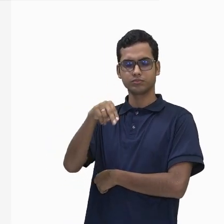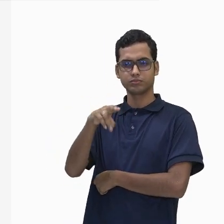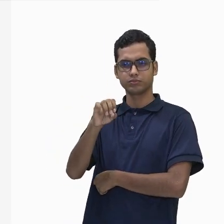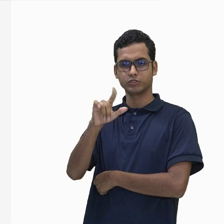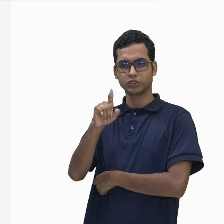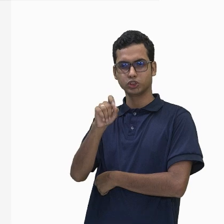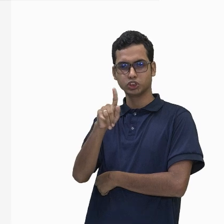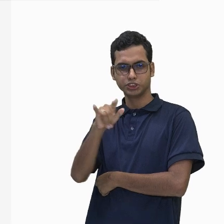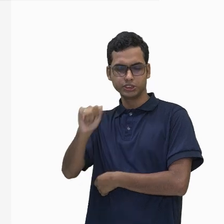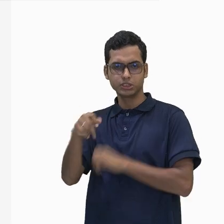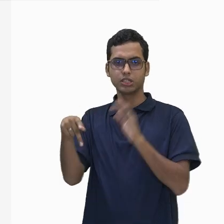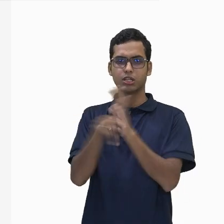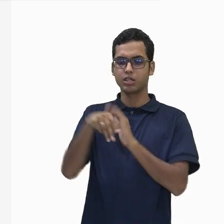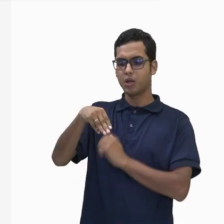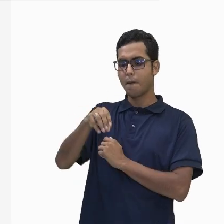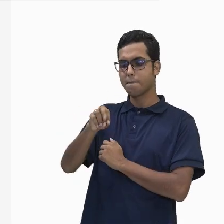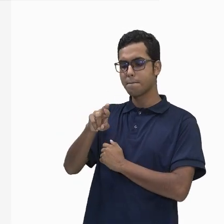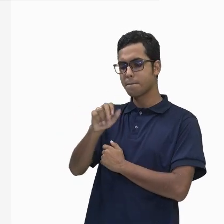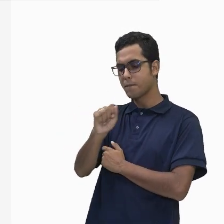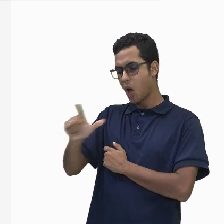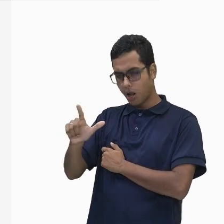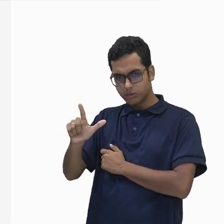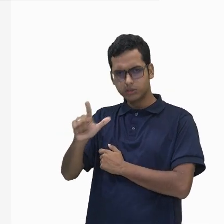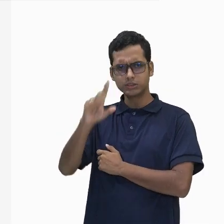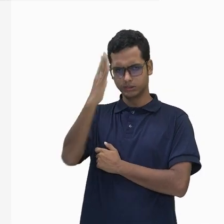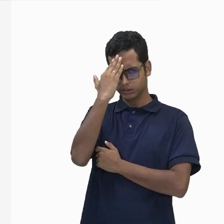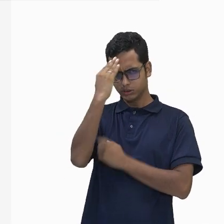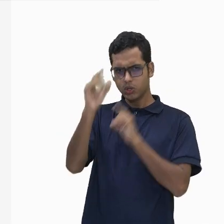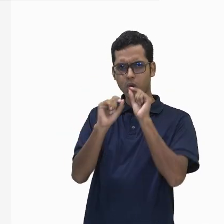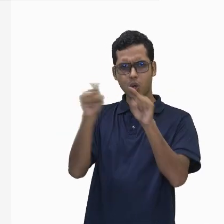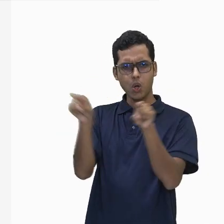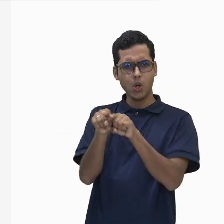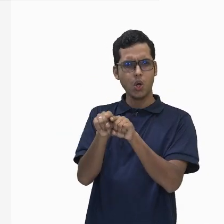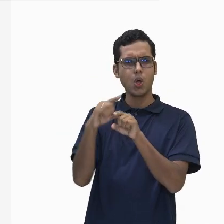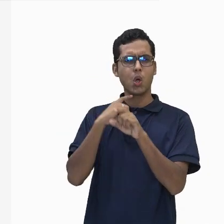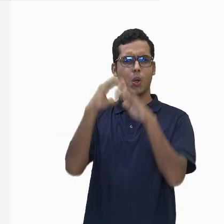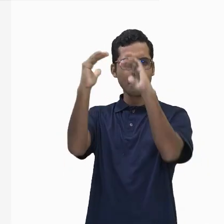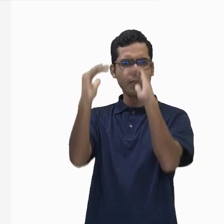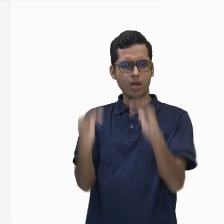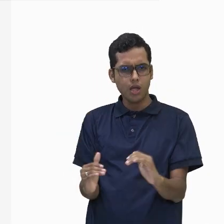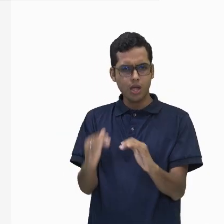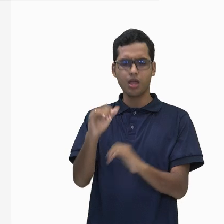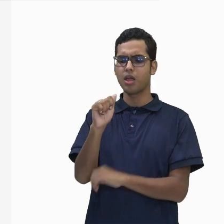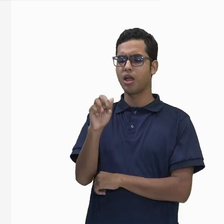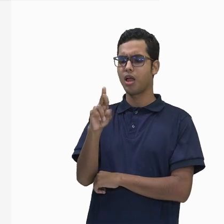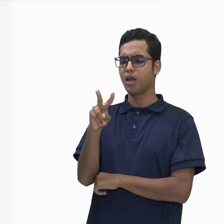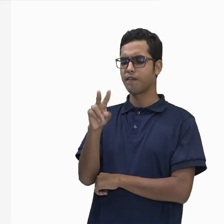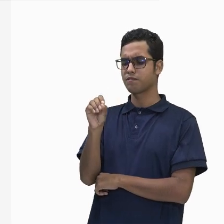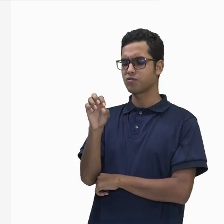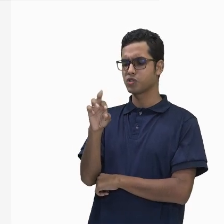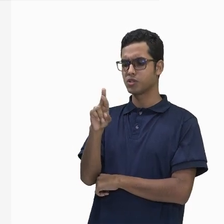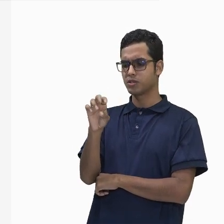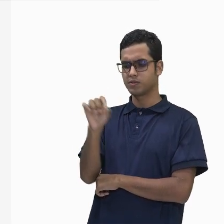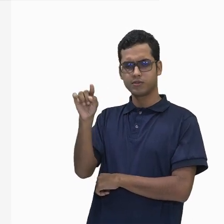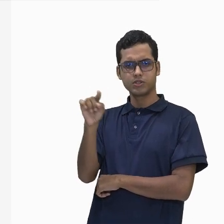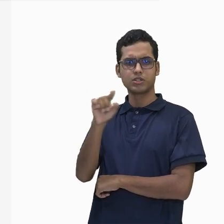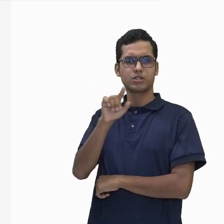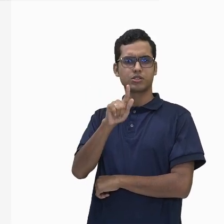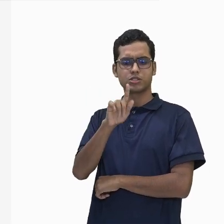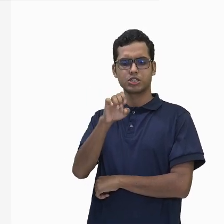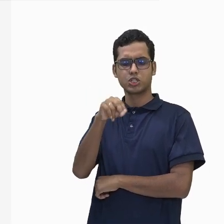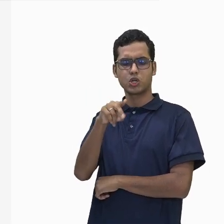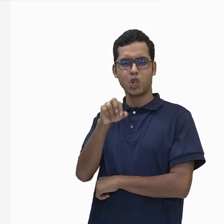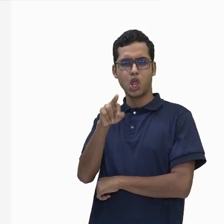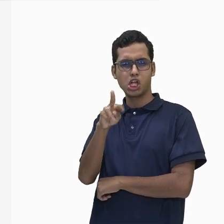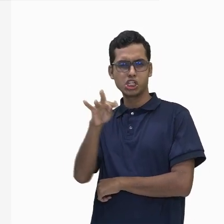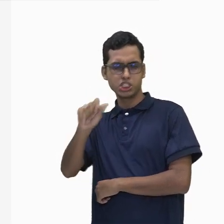volta... Vocês sabem o que é uma árvore genealógica, né? Então, eu quero descobrir quem foi os meus antepassados. Então eu vou buscando,